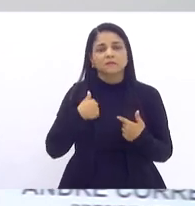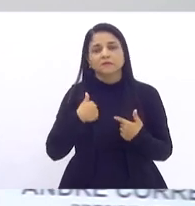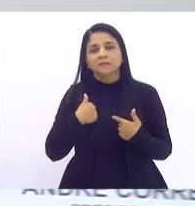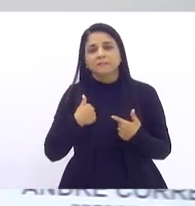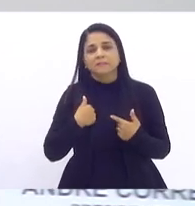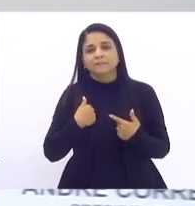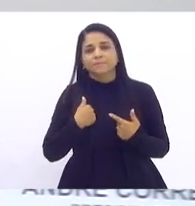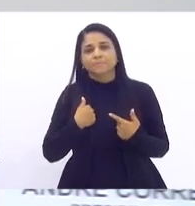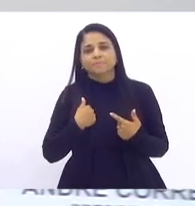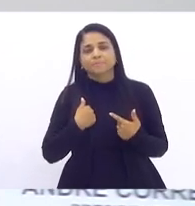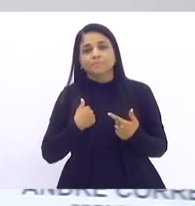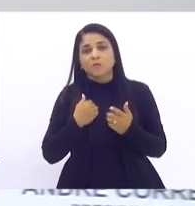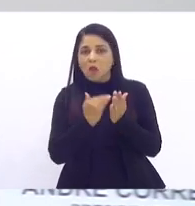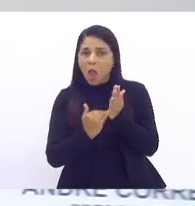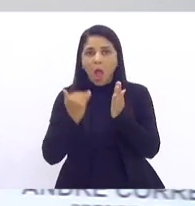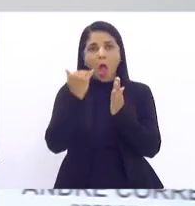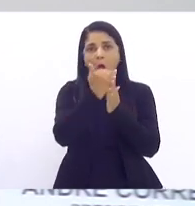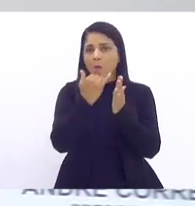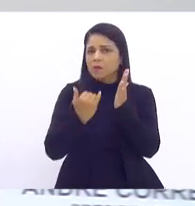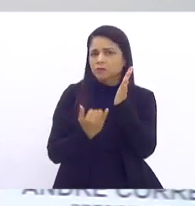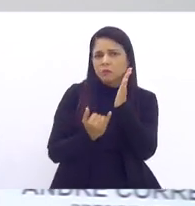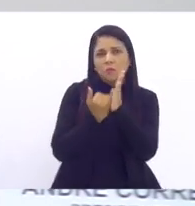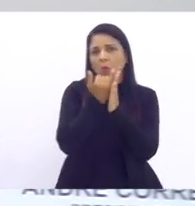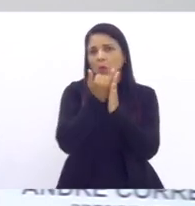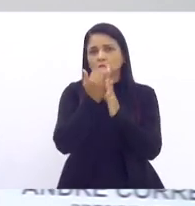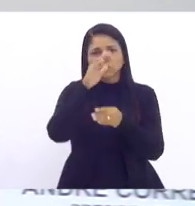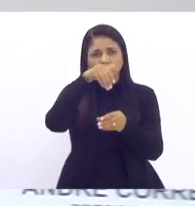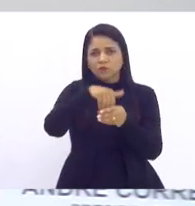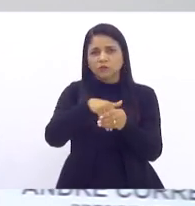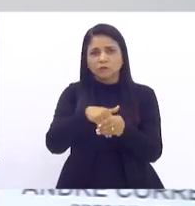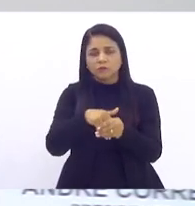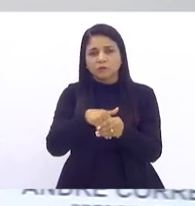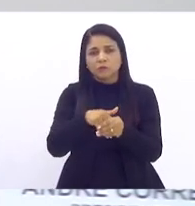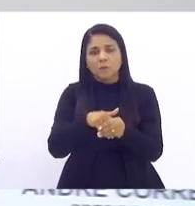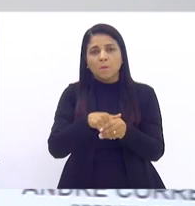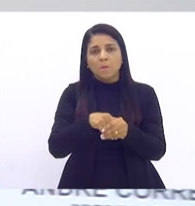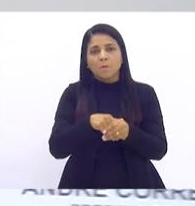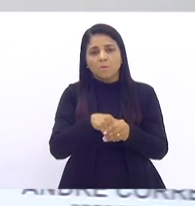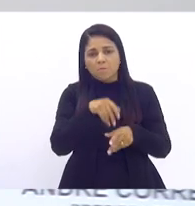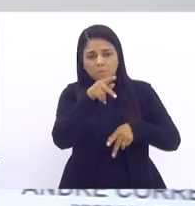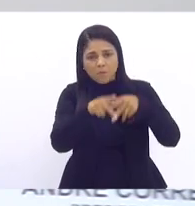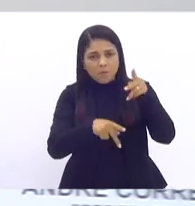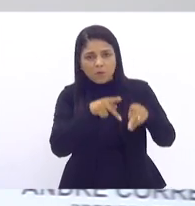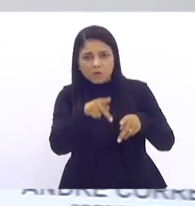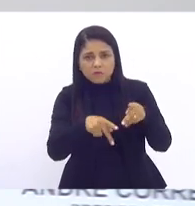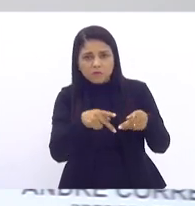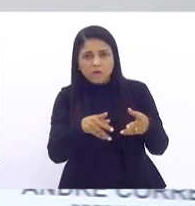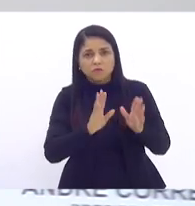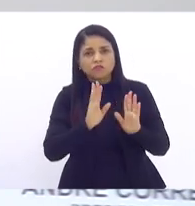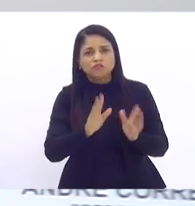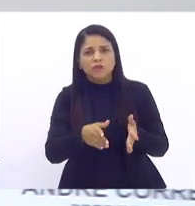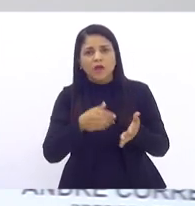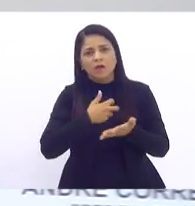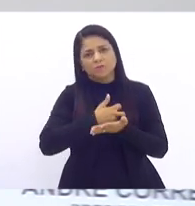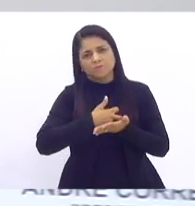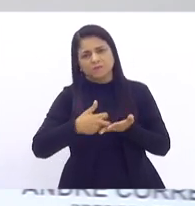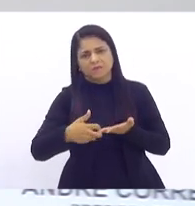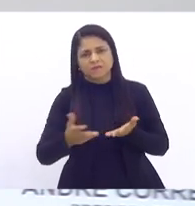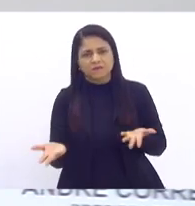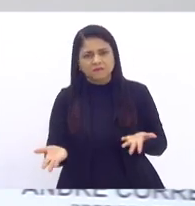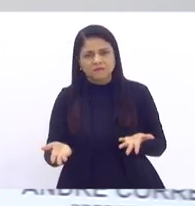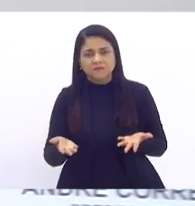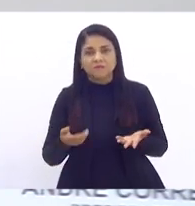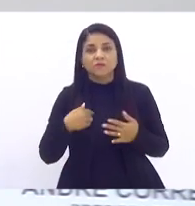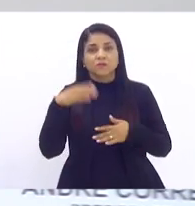é aumentos de imposto sobre pessoas jurídicas porque essas já estão muito personalizadas e o Brasil